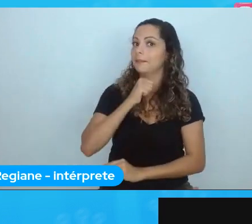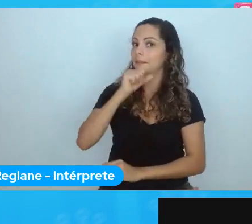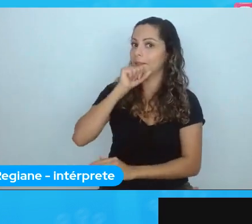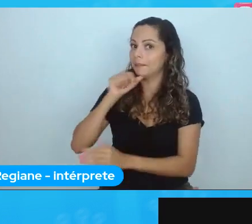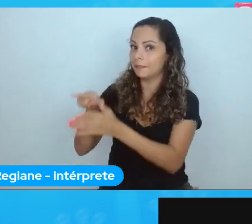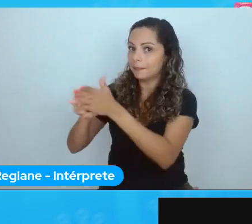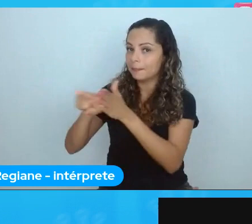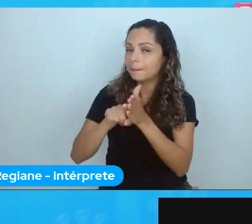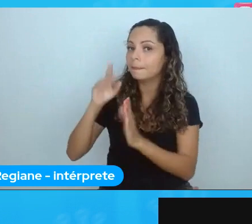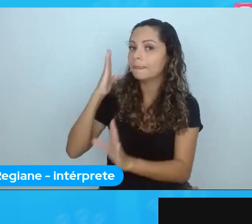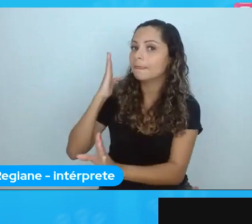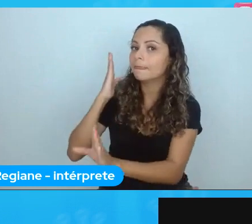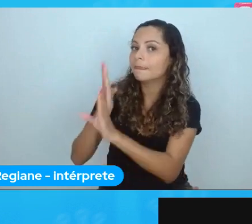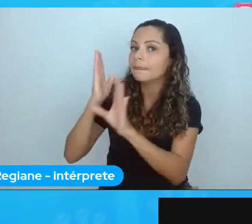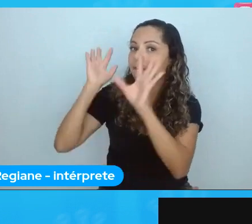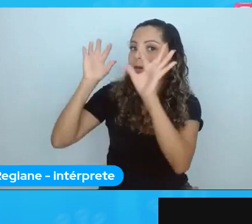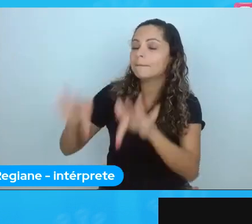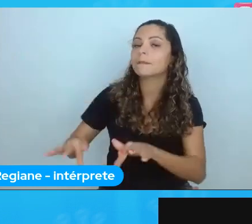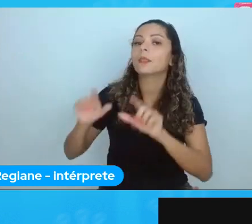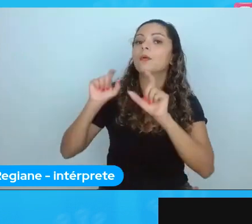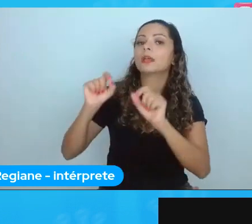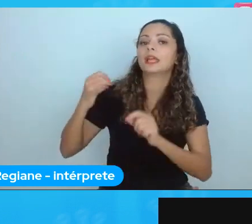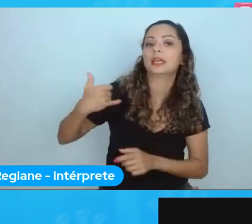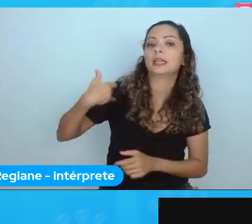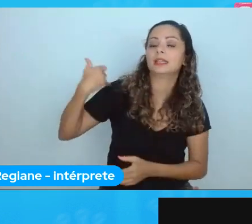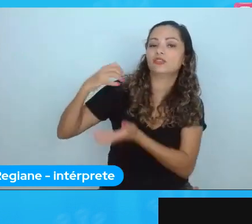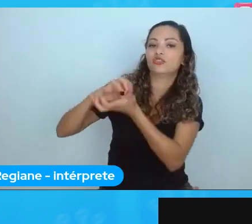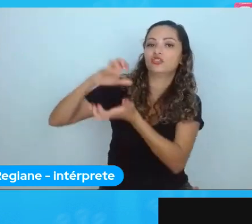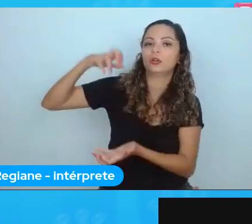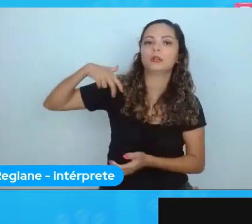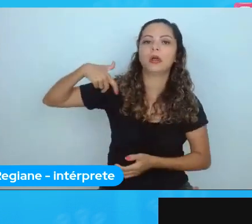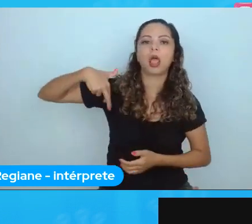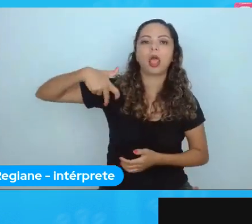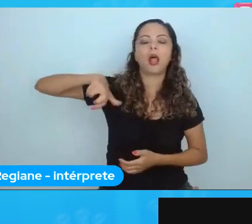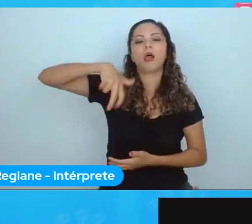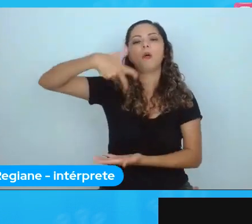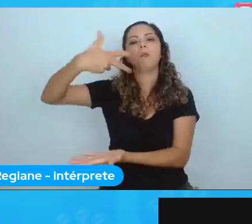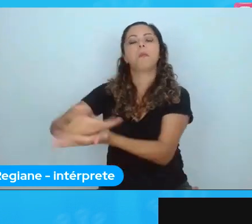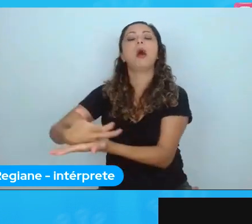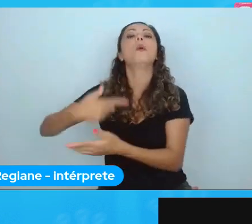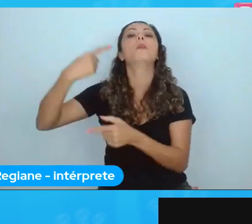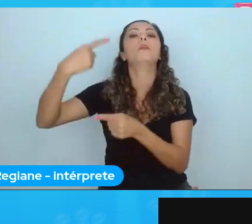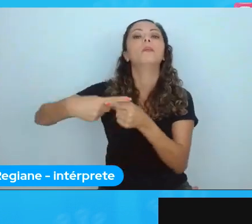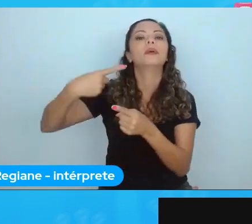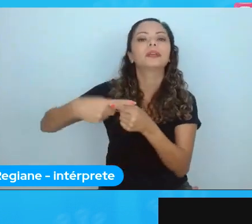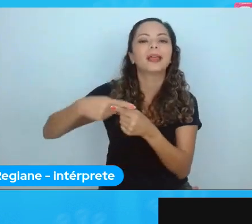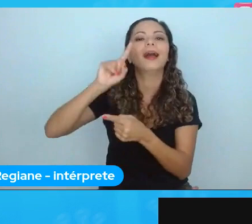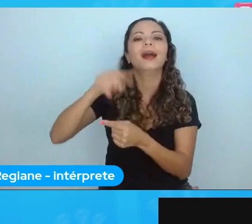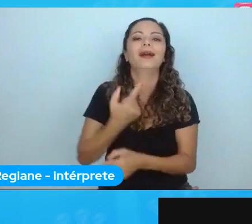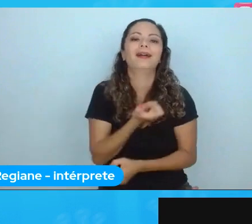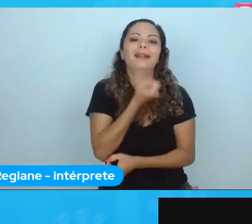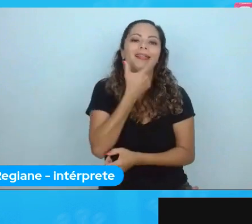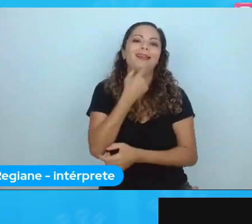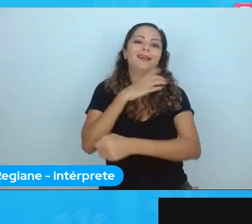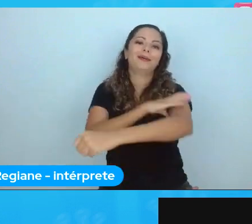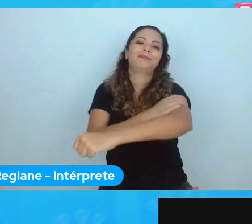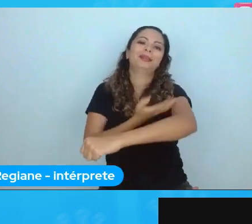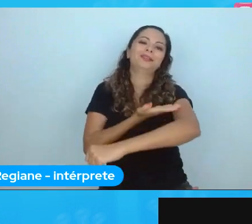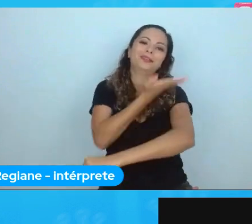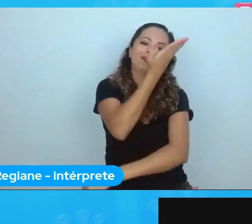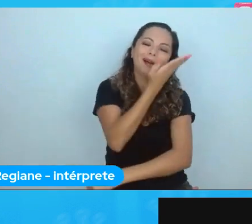idosos são a própria medicação que eles precisam tomar para a doença com pressão alta, diabetes,